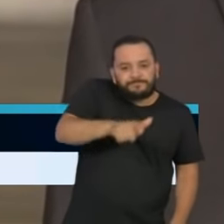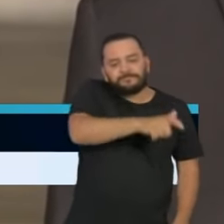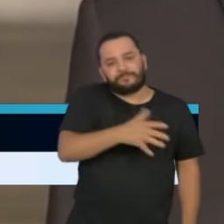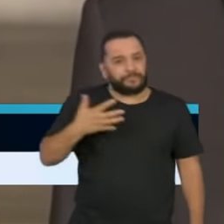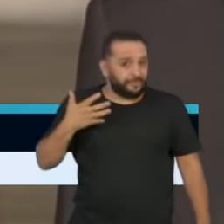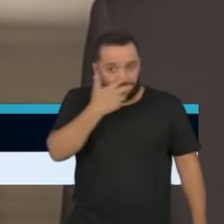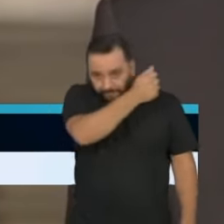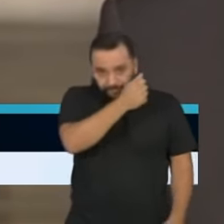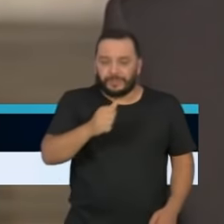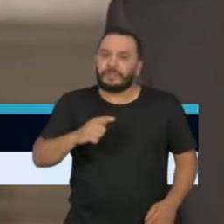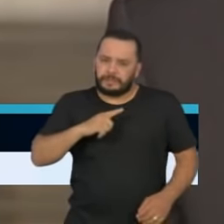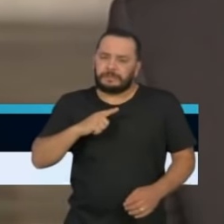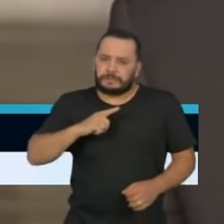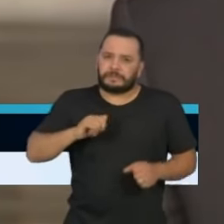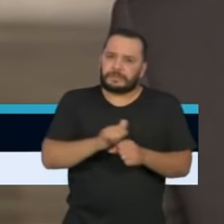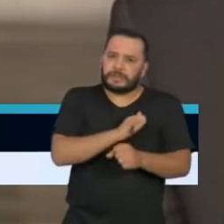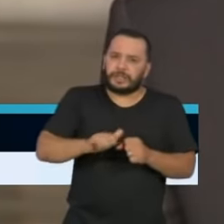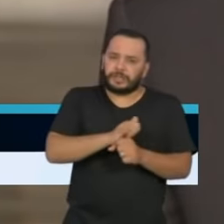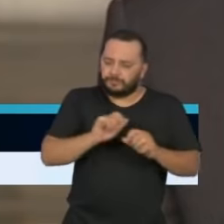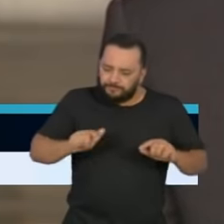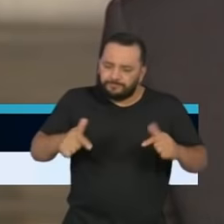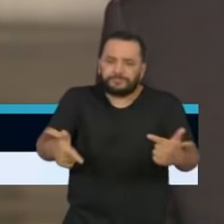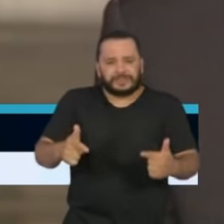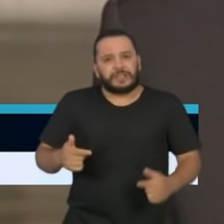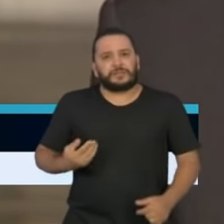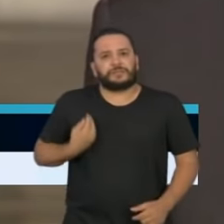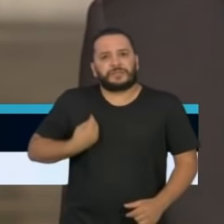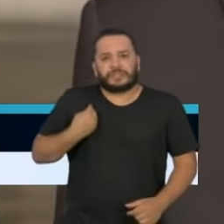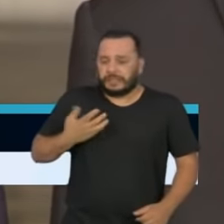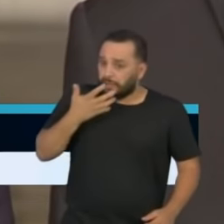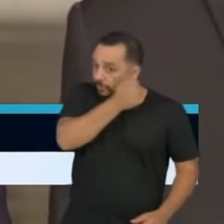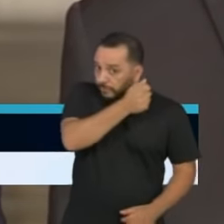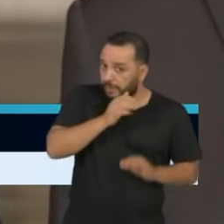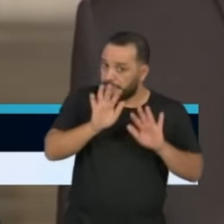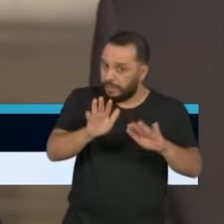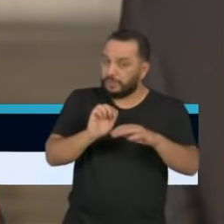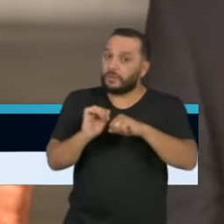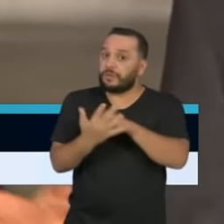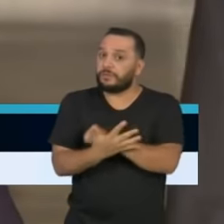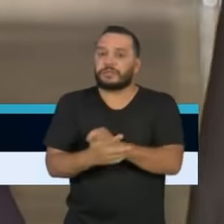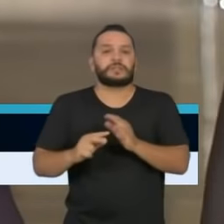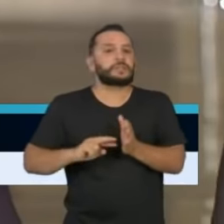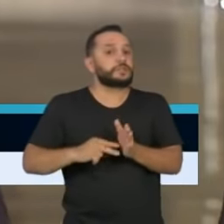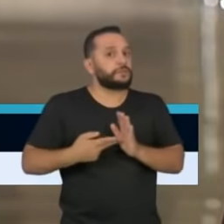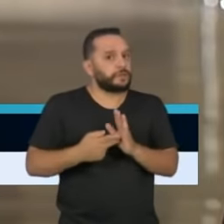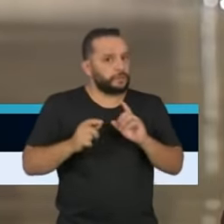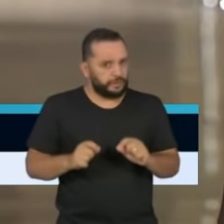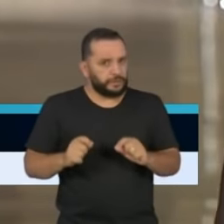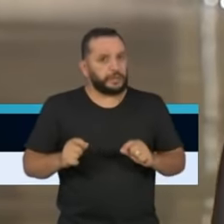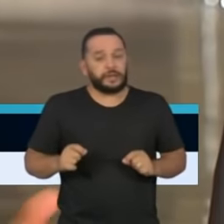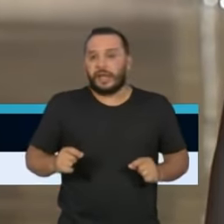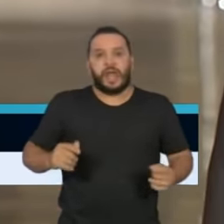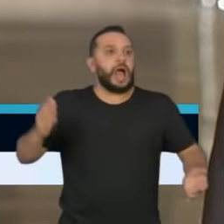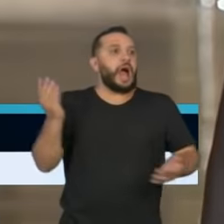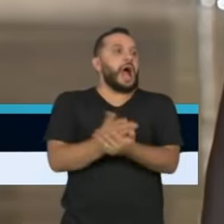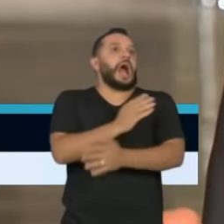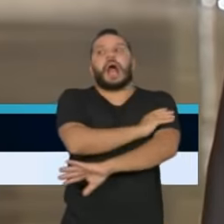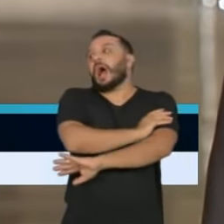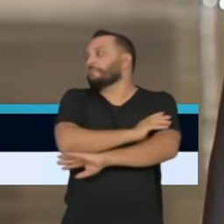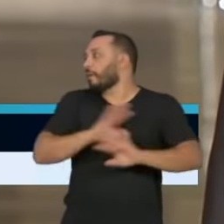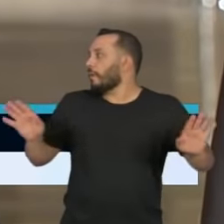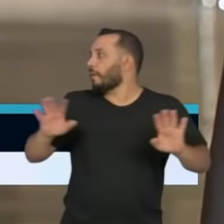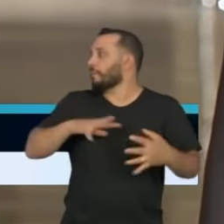Adotadas as medidas que forem necessárias para salvar vidas, lembrando que o coronavírus não significa o fim de uma existência. É uma